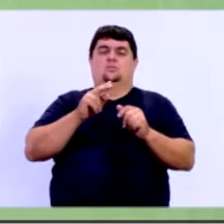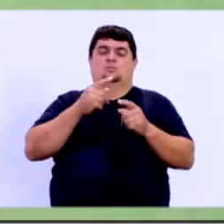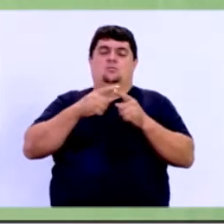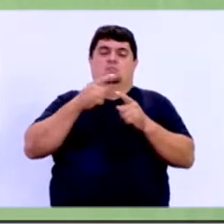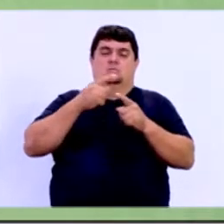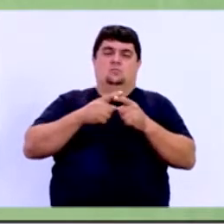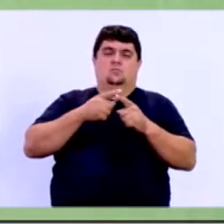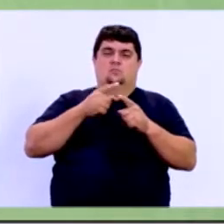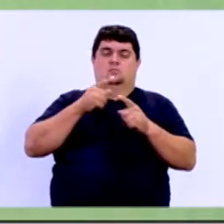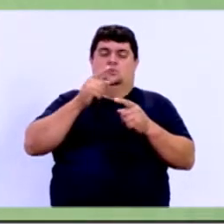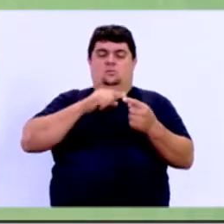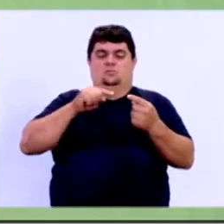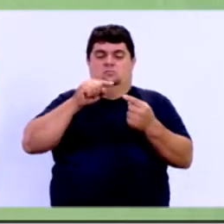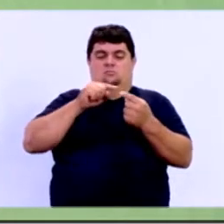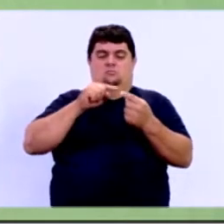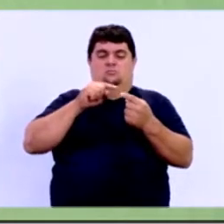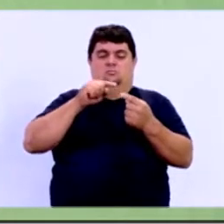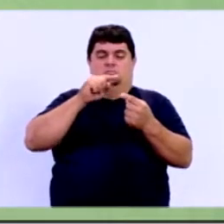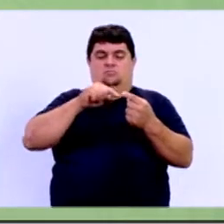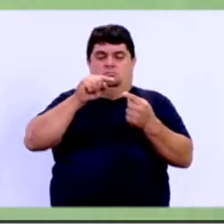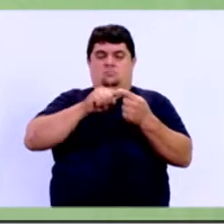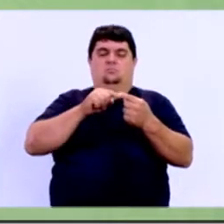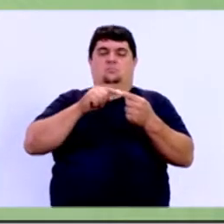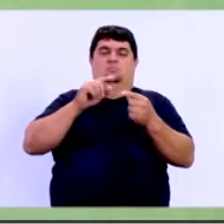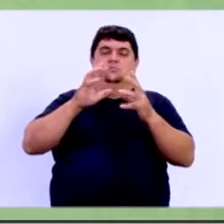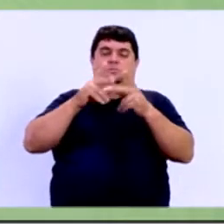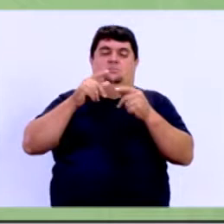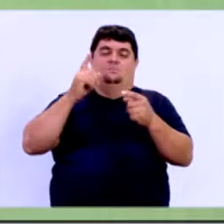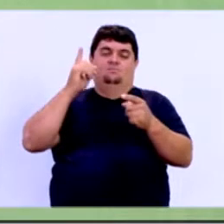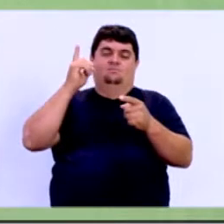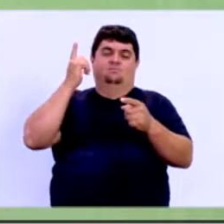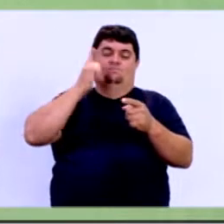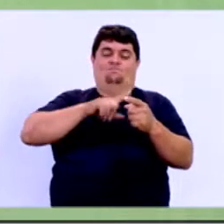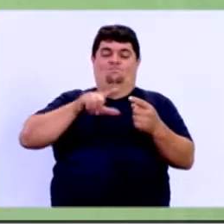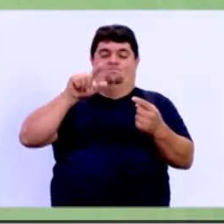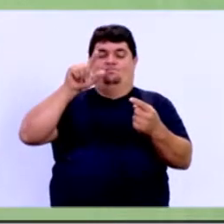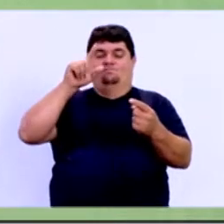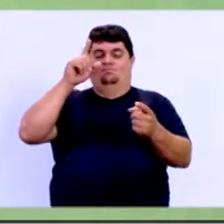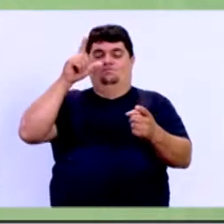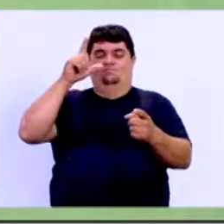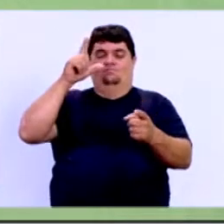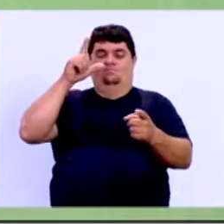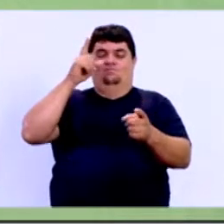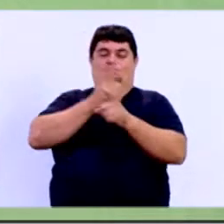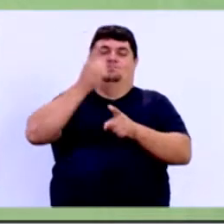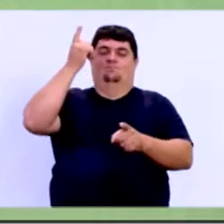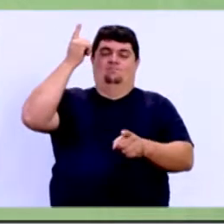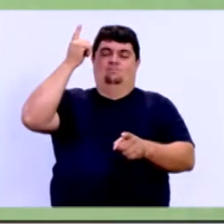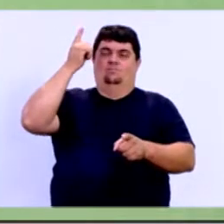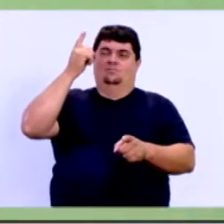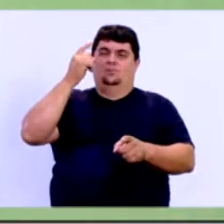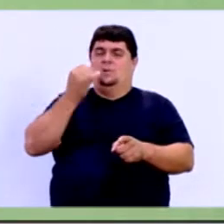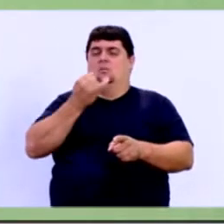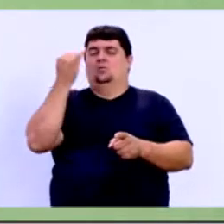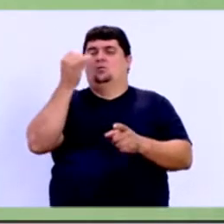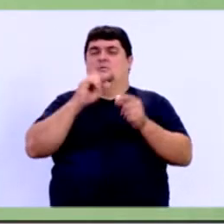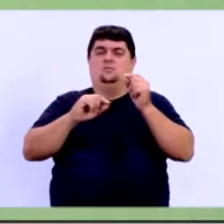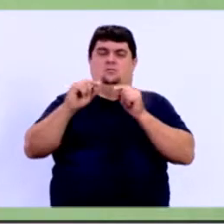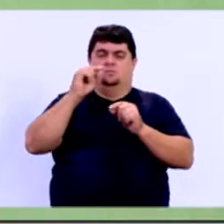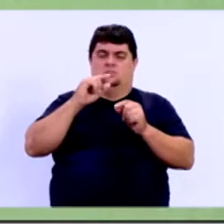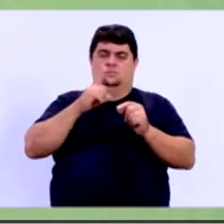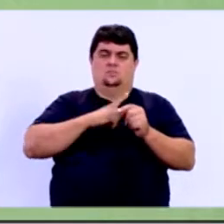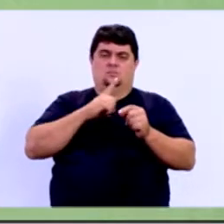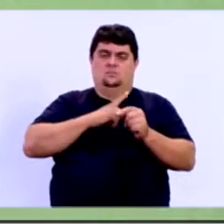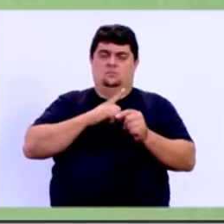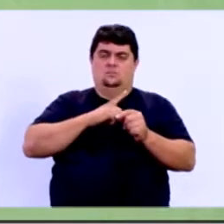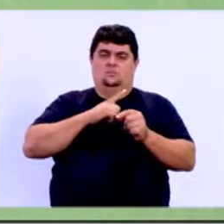que os objetivos eles sejam atingidos, caro aluno, né? E é importante também ter